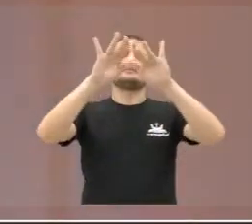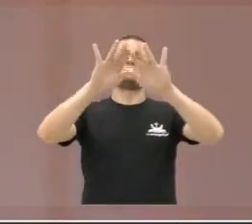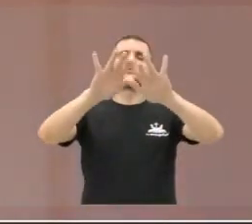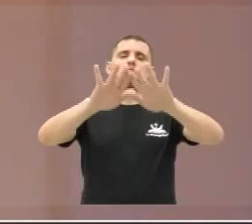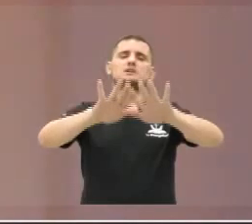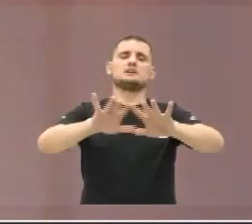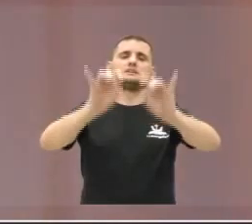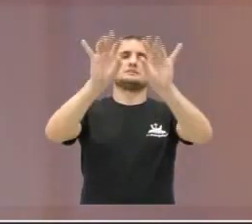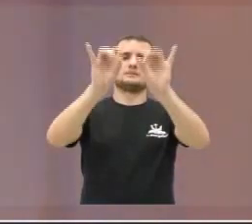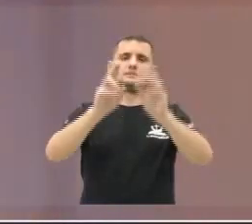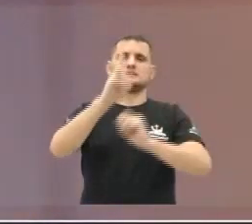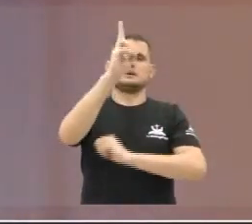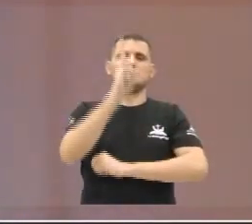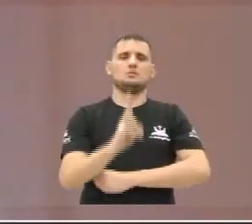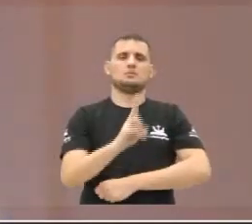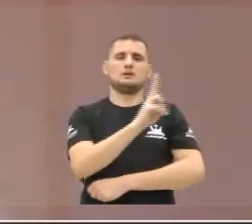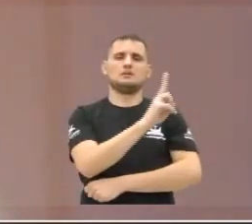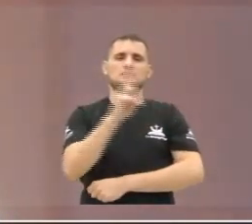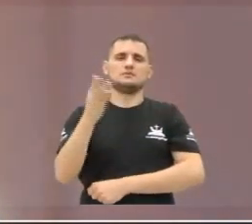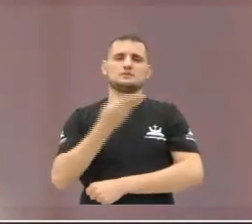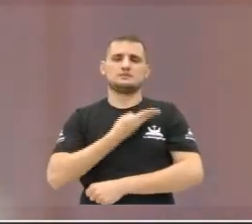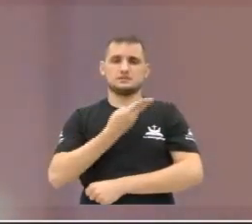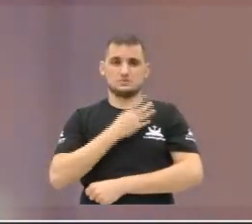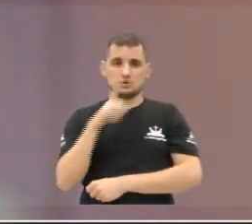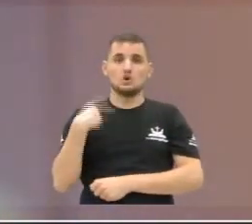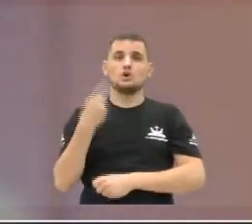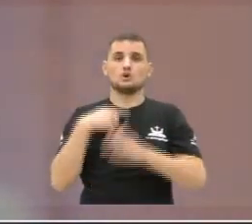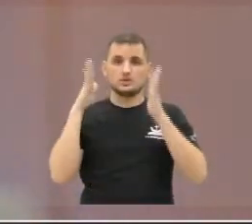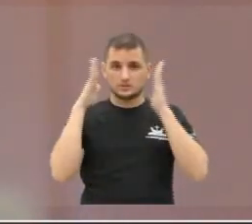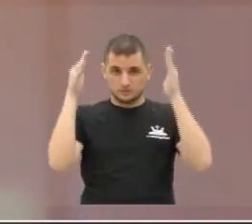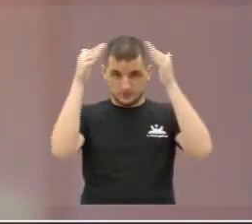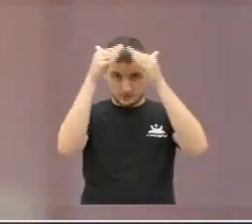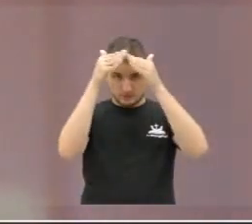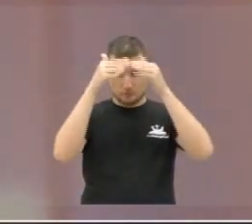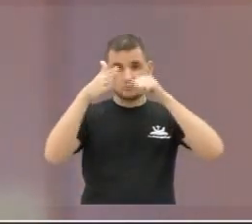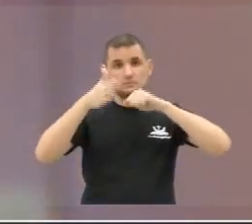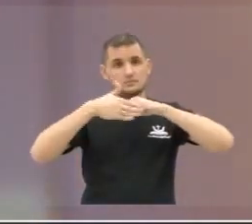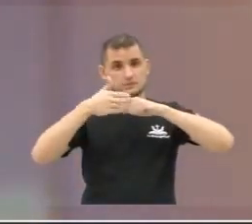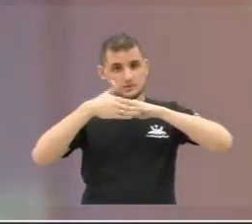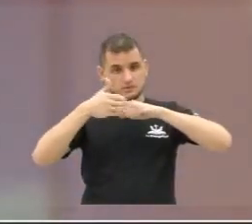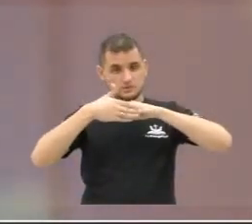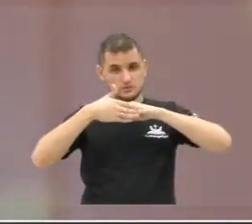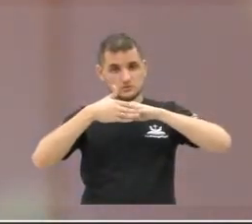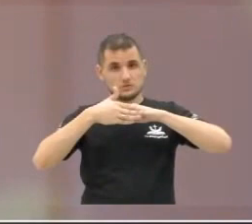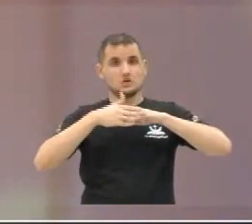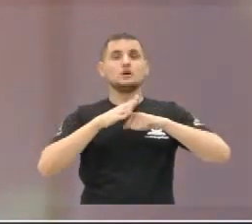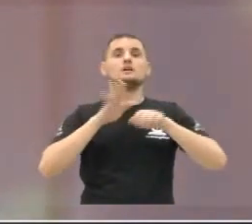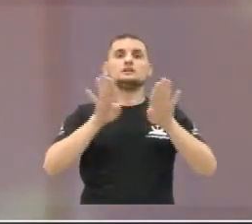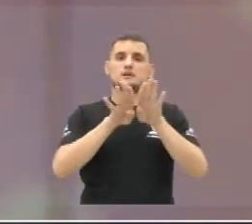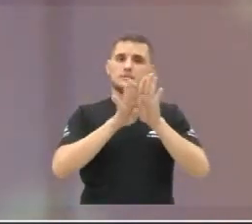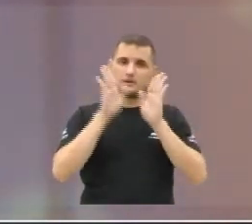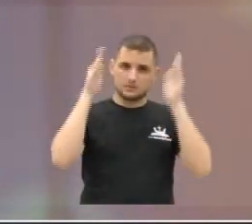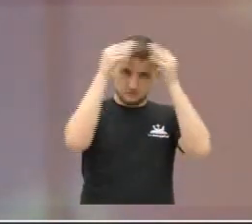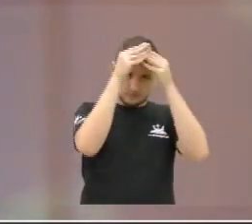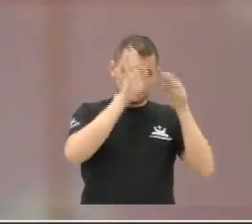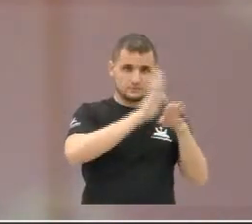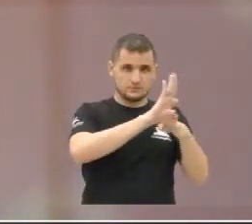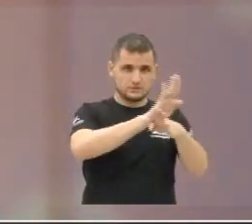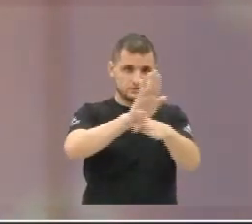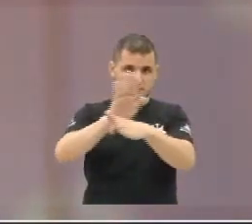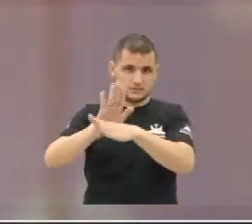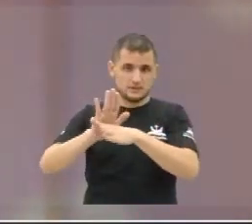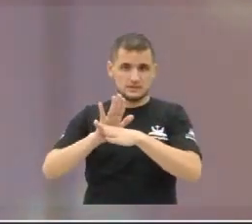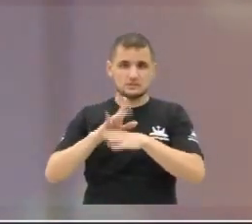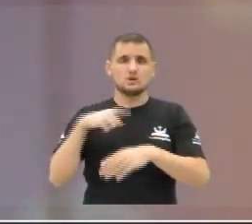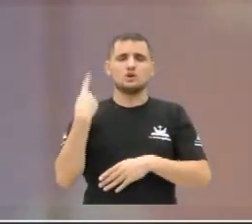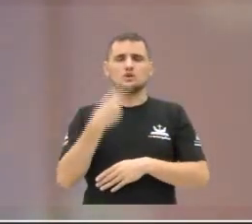nosso santo padre o Papa, sobre o nosso arcebispo, seus bispos auxiliares, sobre o